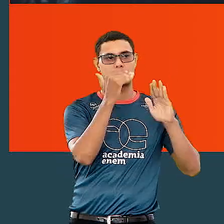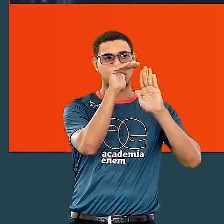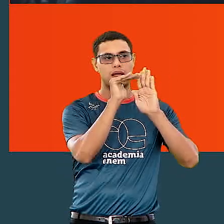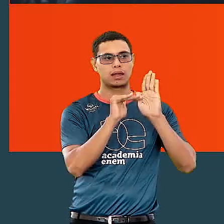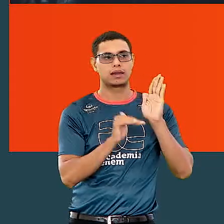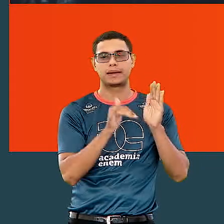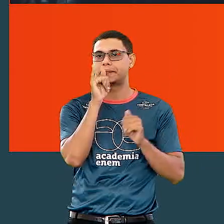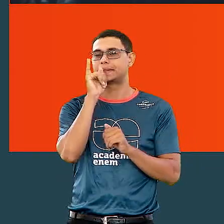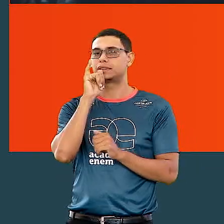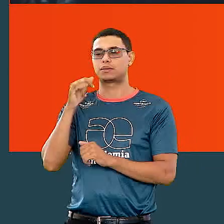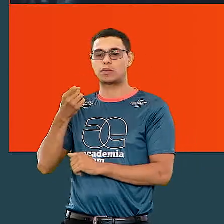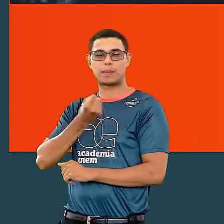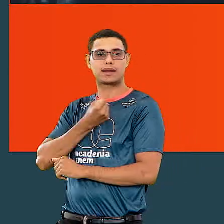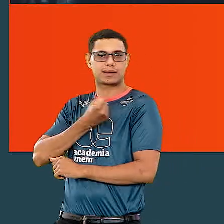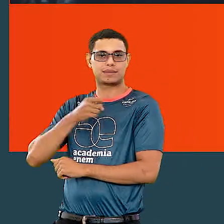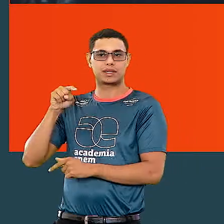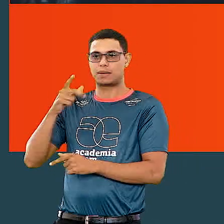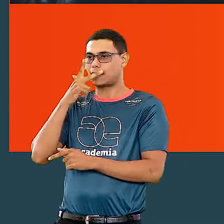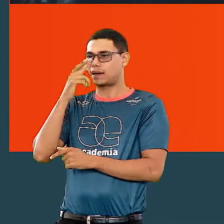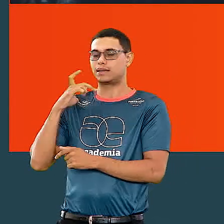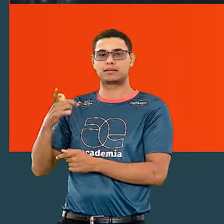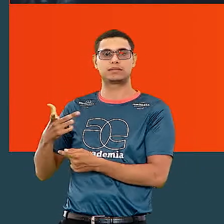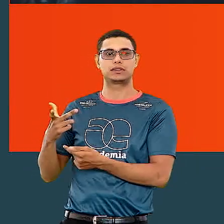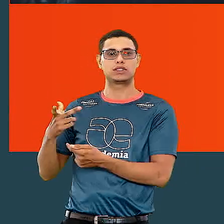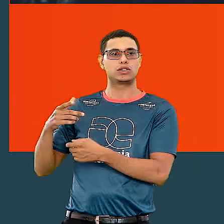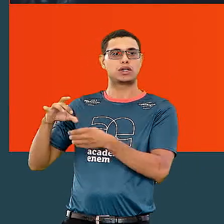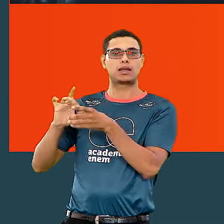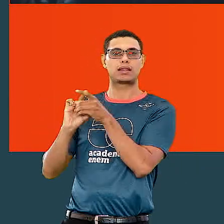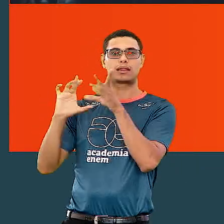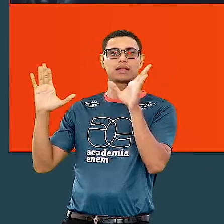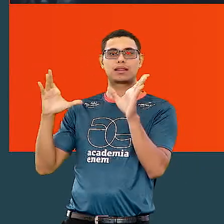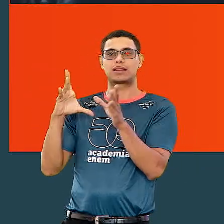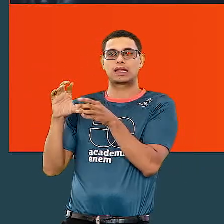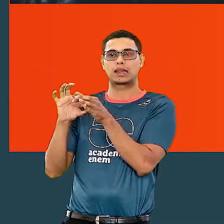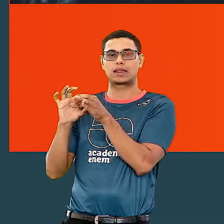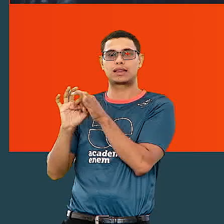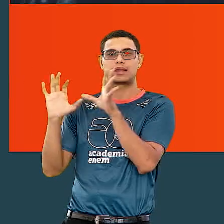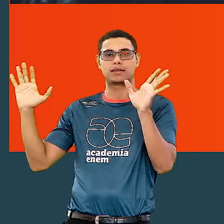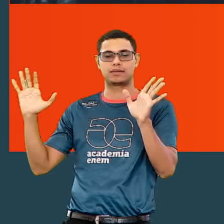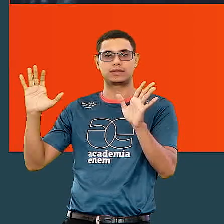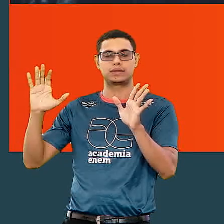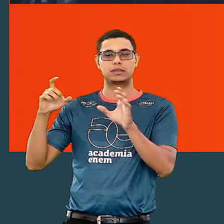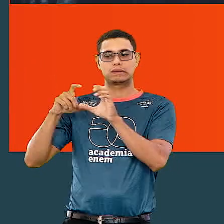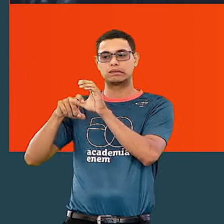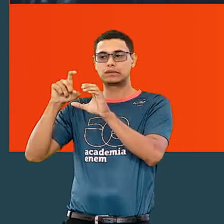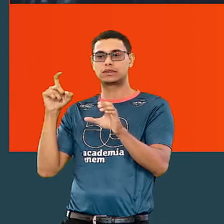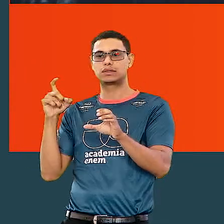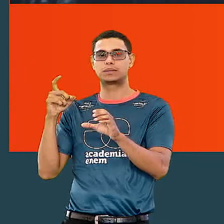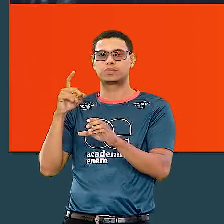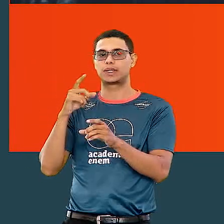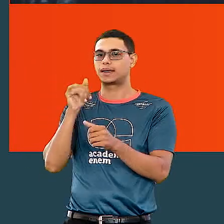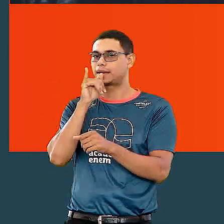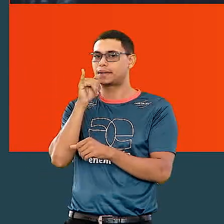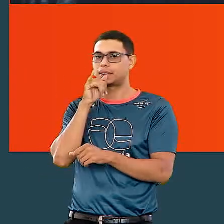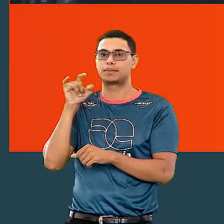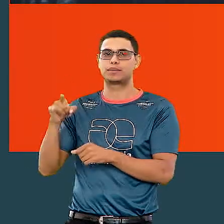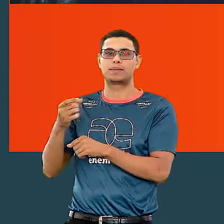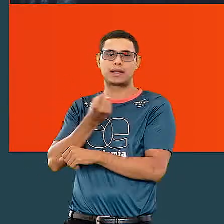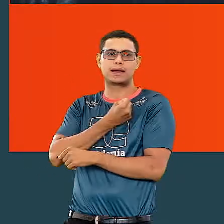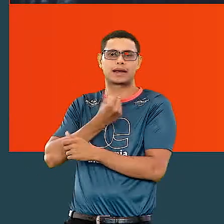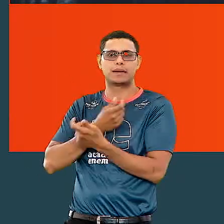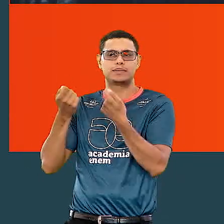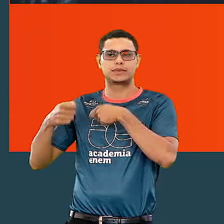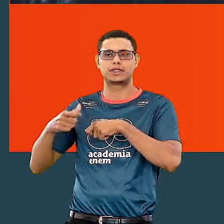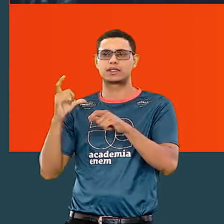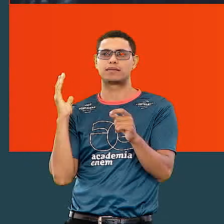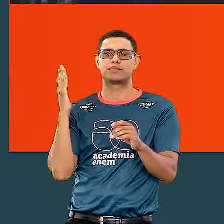a Parangaba fosse uma cidade-estado. Ah, na Parangaba, né, todo mundo tem que torcer para o Fortaleza. Ah, na Parangaba todo mundo tem que